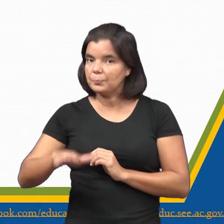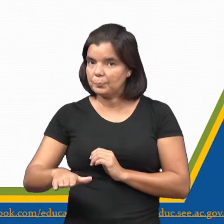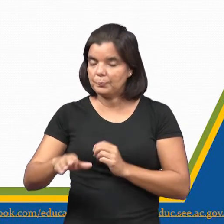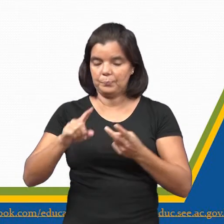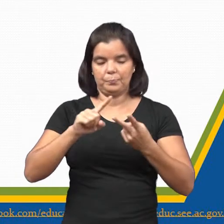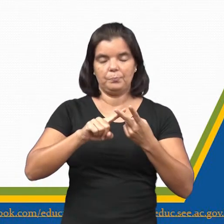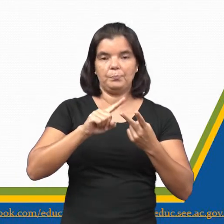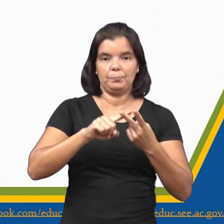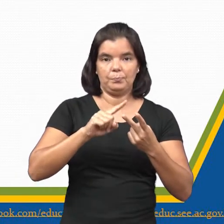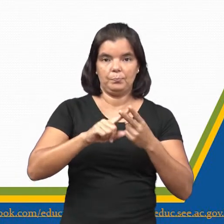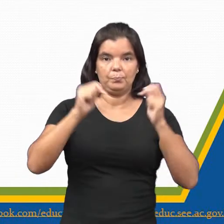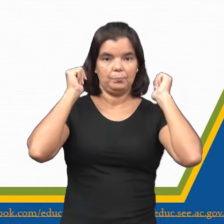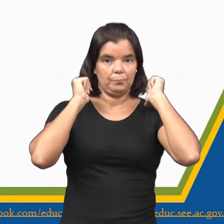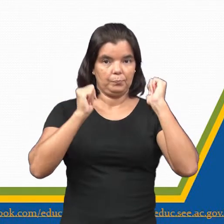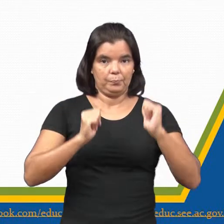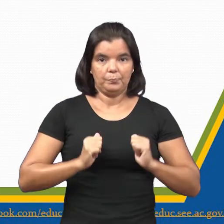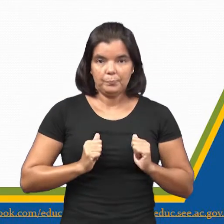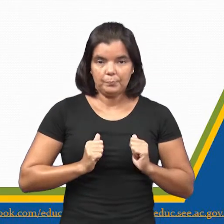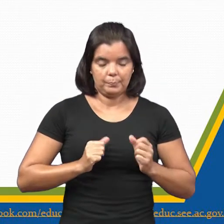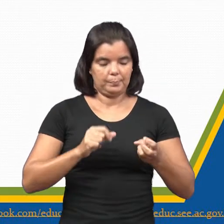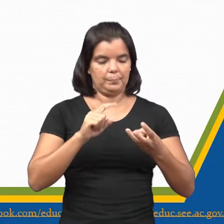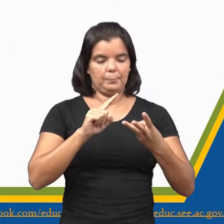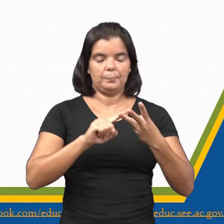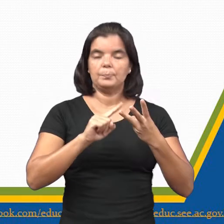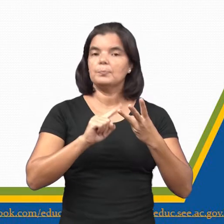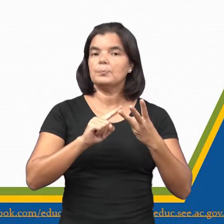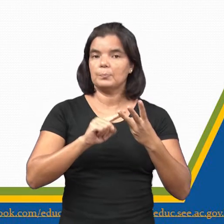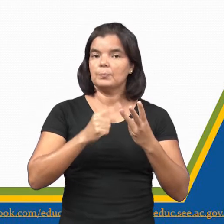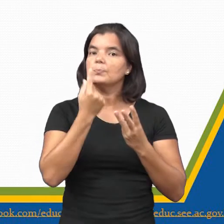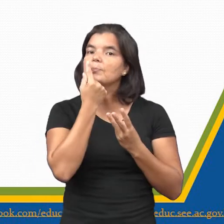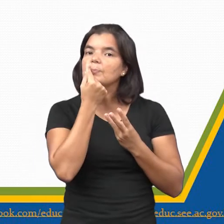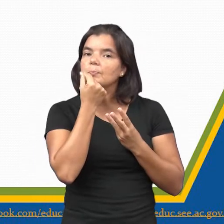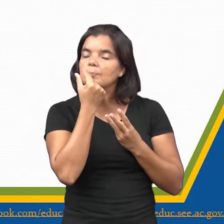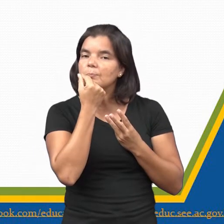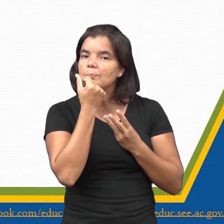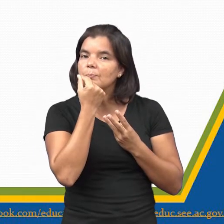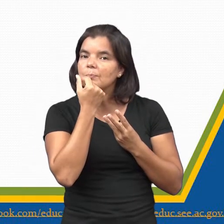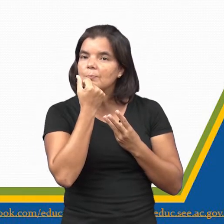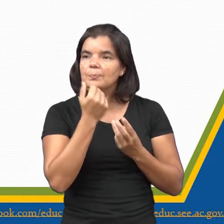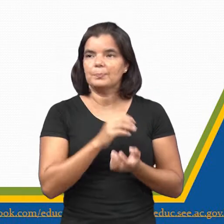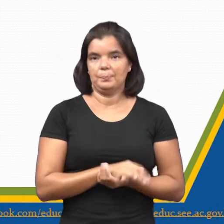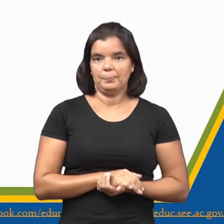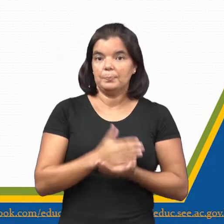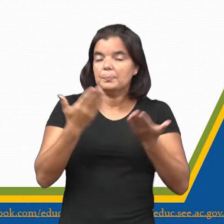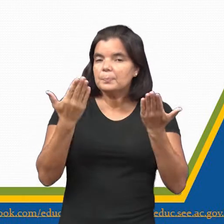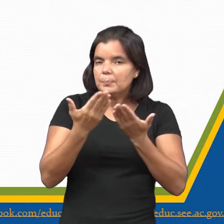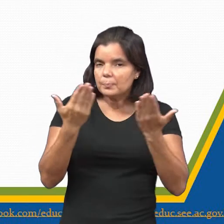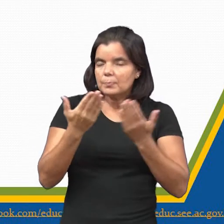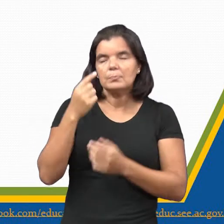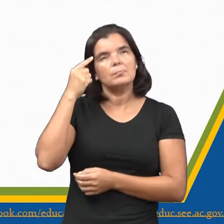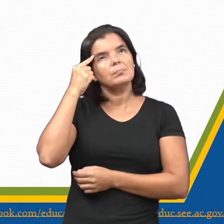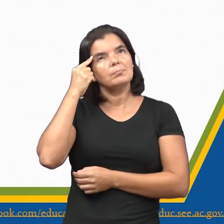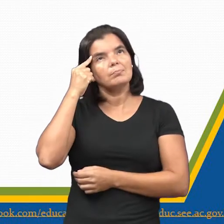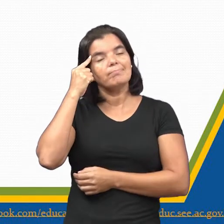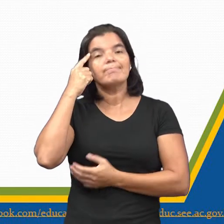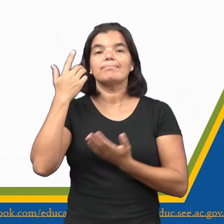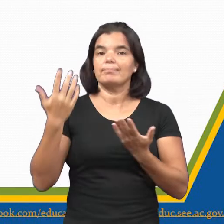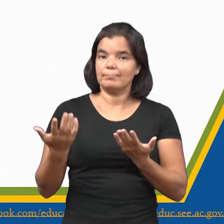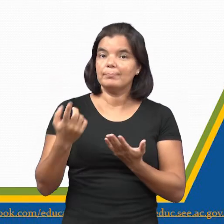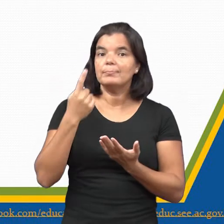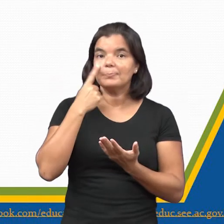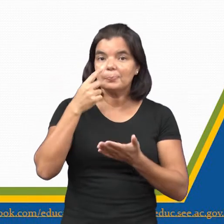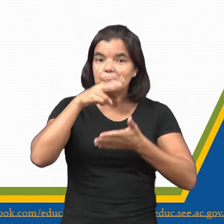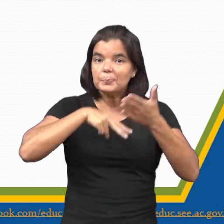as características da mochila, as características do lápis. Agora que você já imaginou,